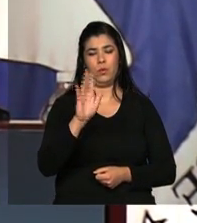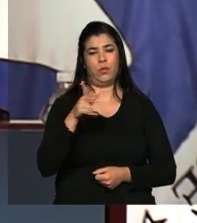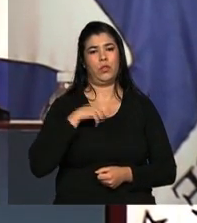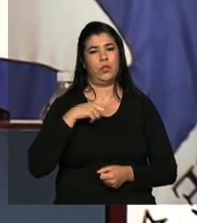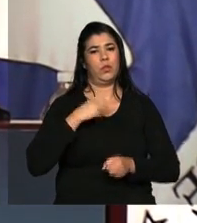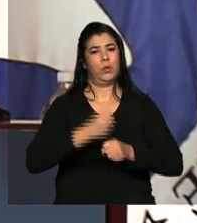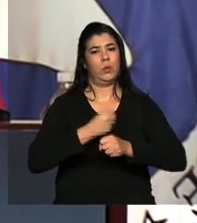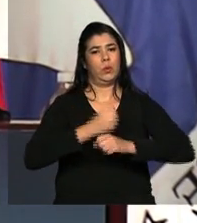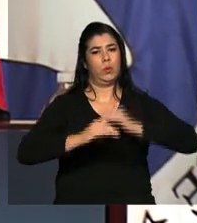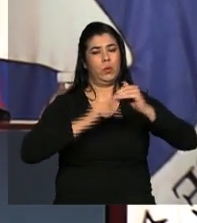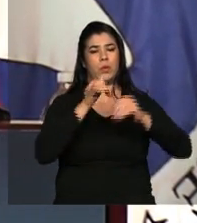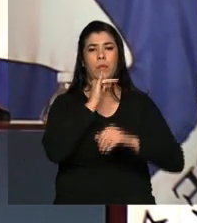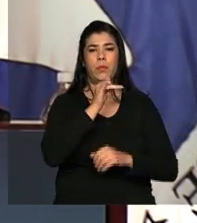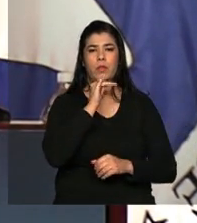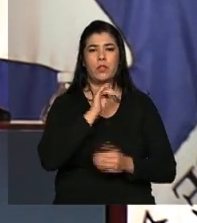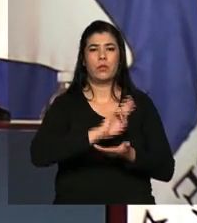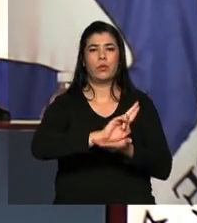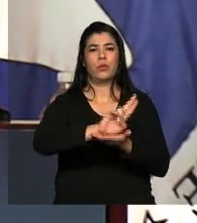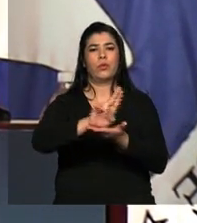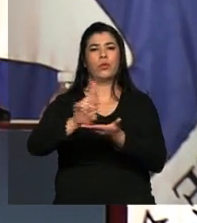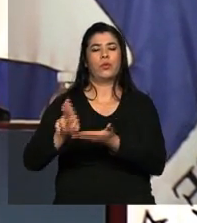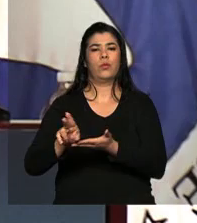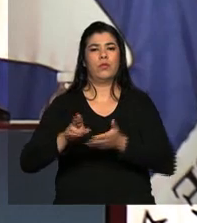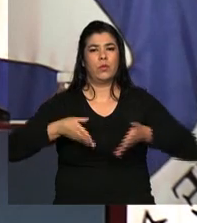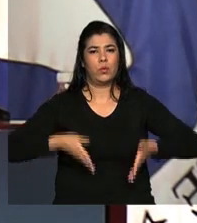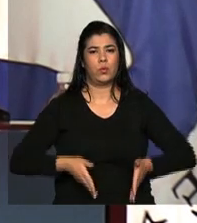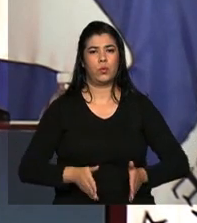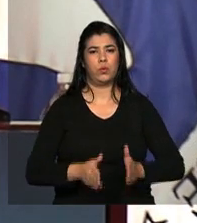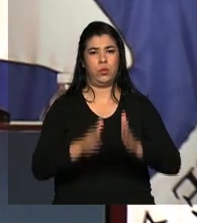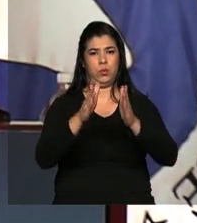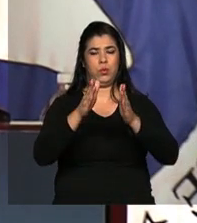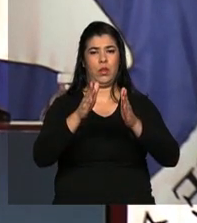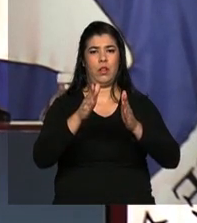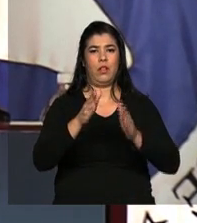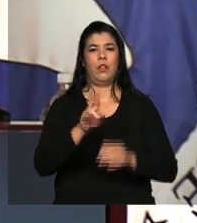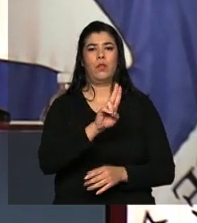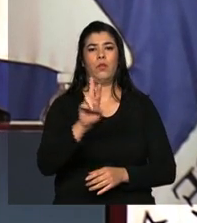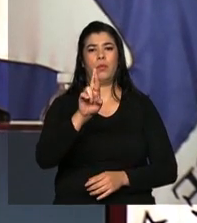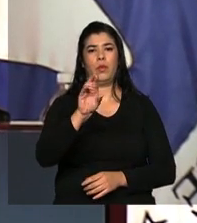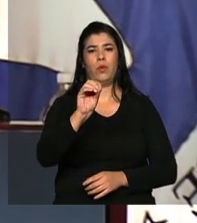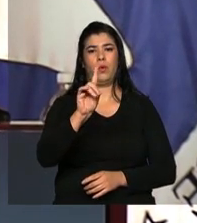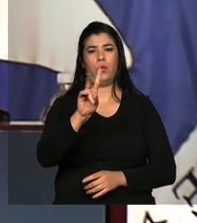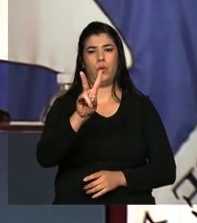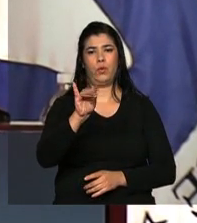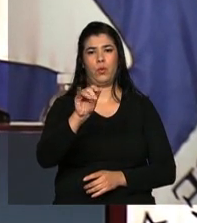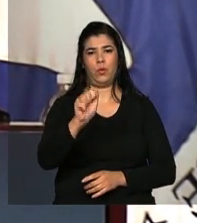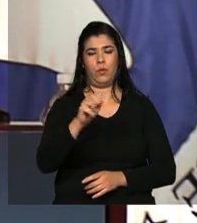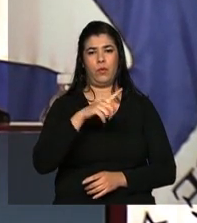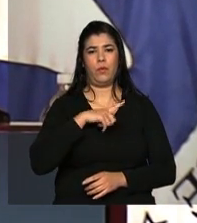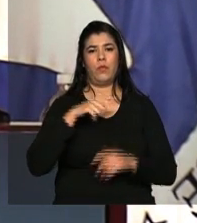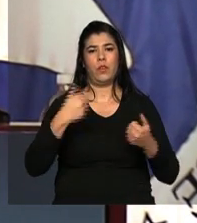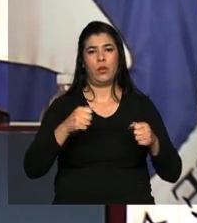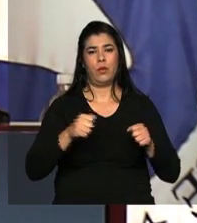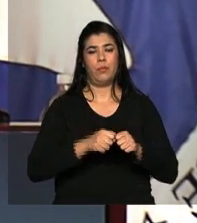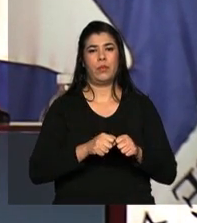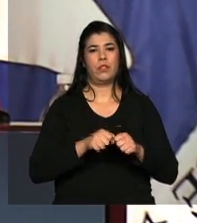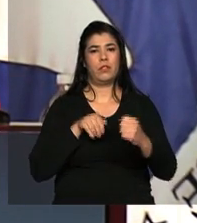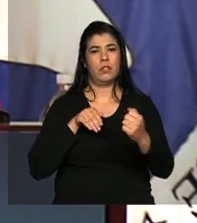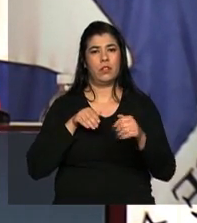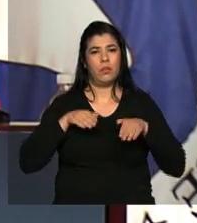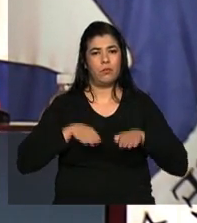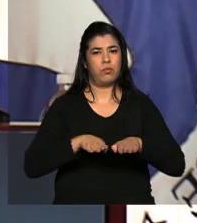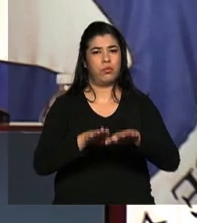construída. É o caso de várias rodovias a serem duplicadas, que atendem importantes centros de produção